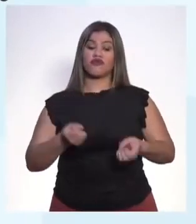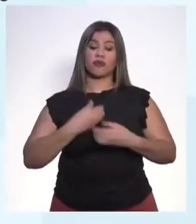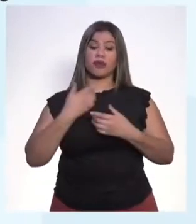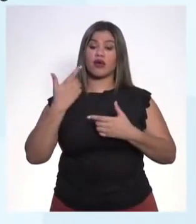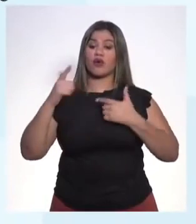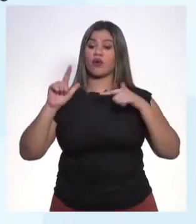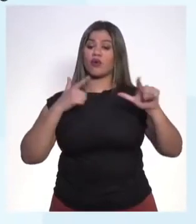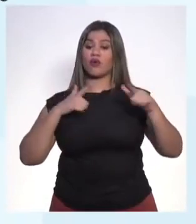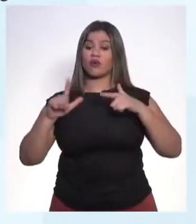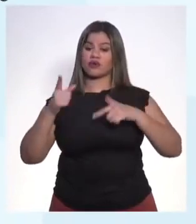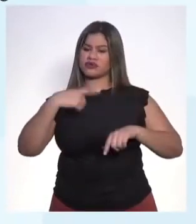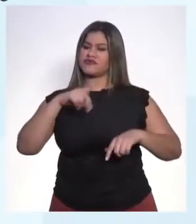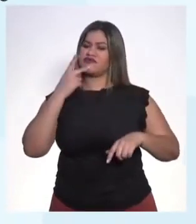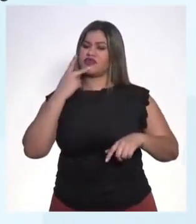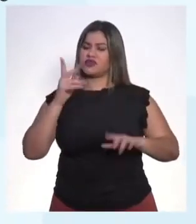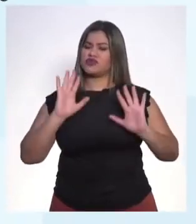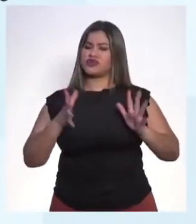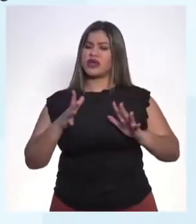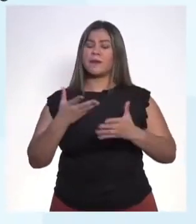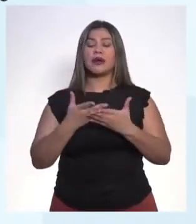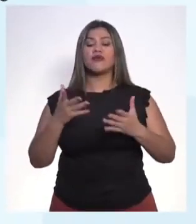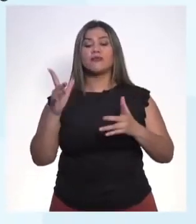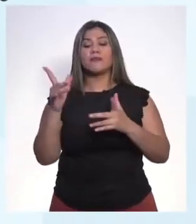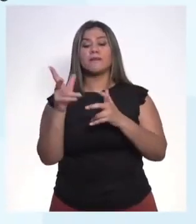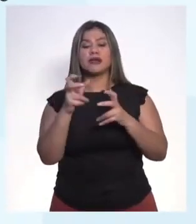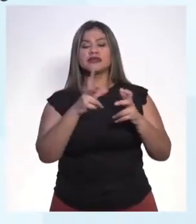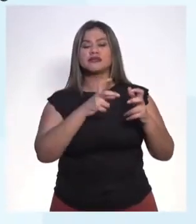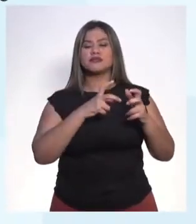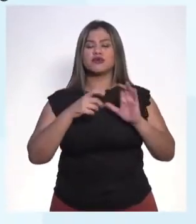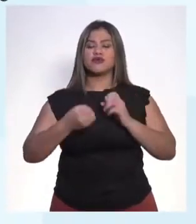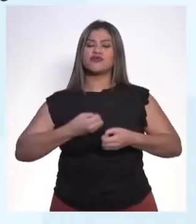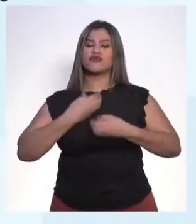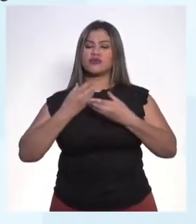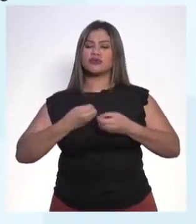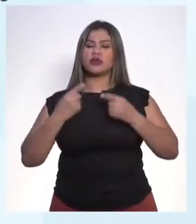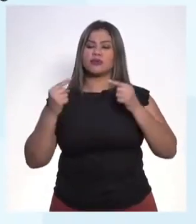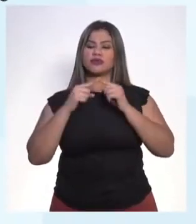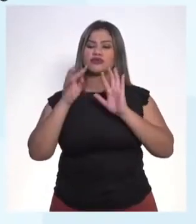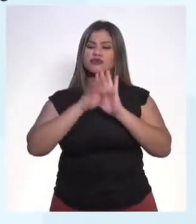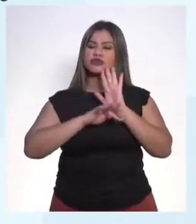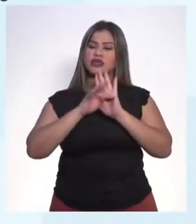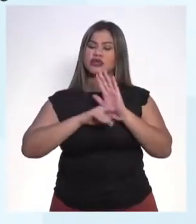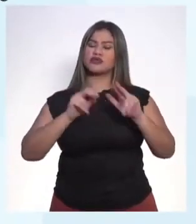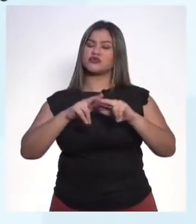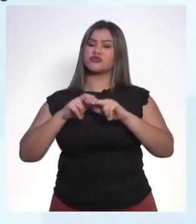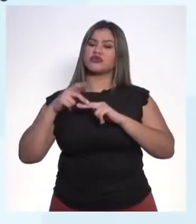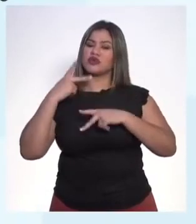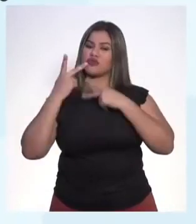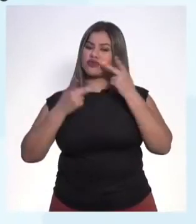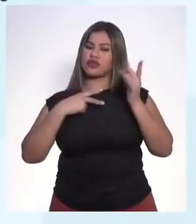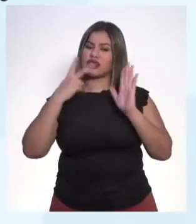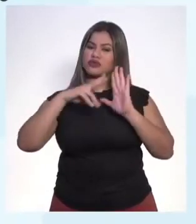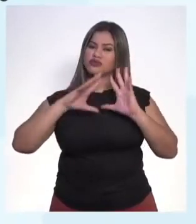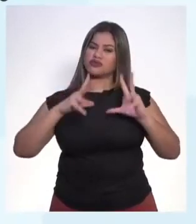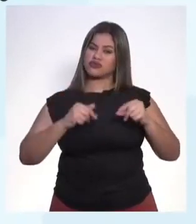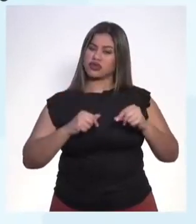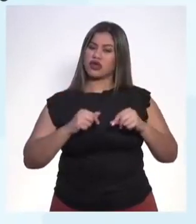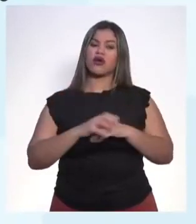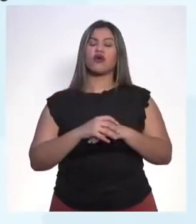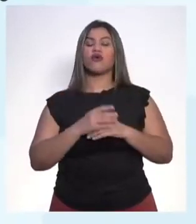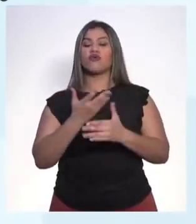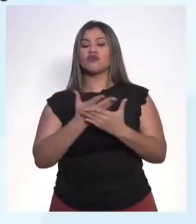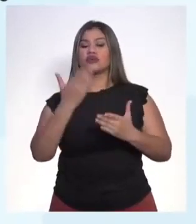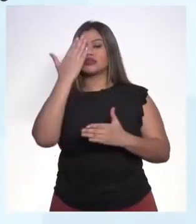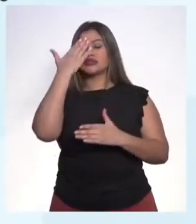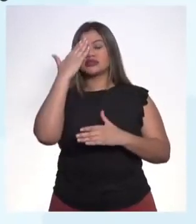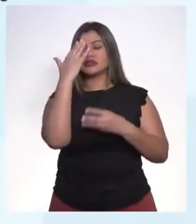informações, a gente até já conseguiu falar um pouquinho, mas o que você conseguiu obter de informação em relação ao texto? Por isso que eu falei daquela leitura geral. O que você conseguiu,